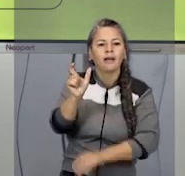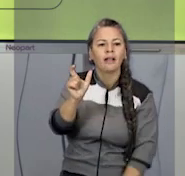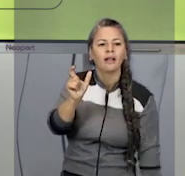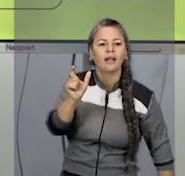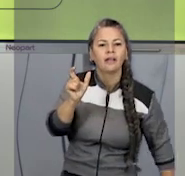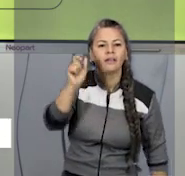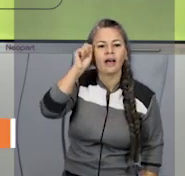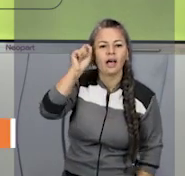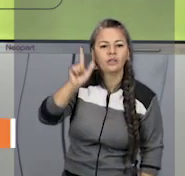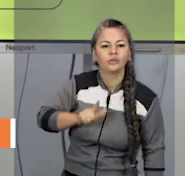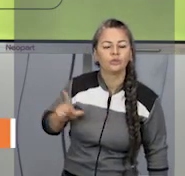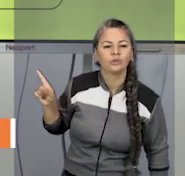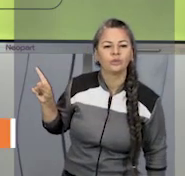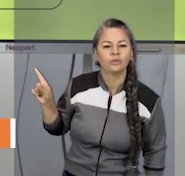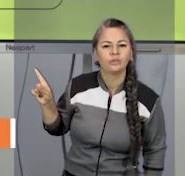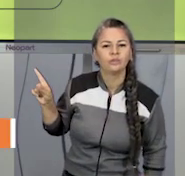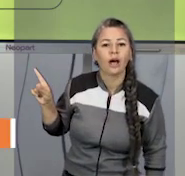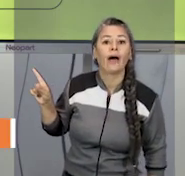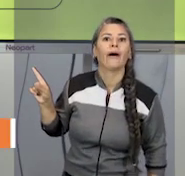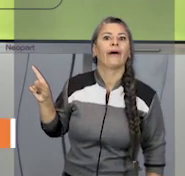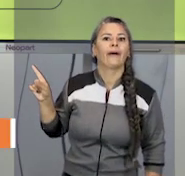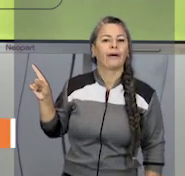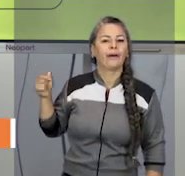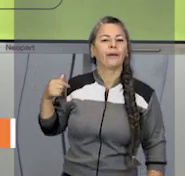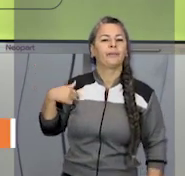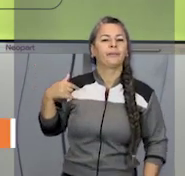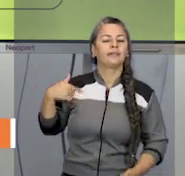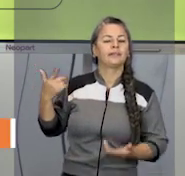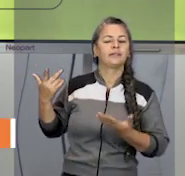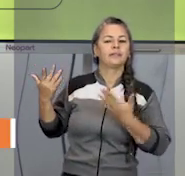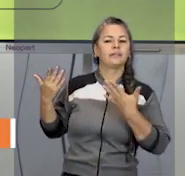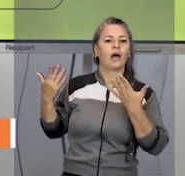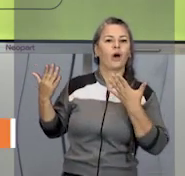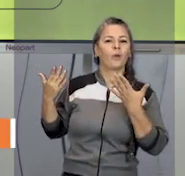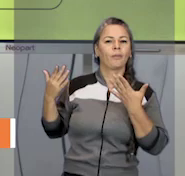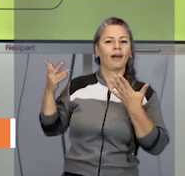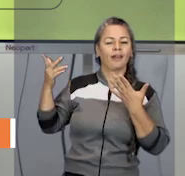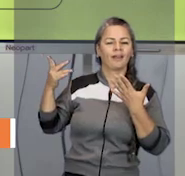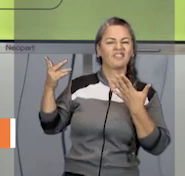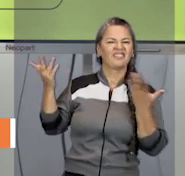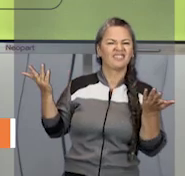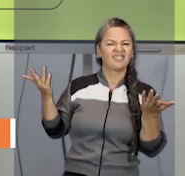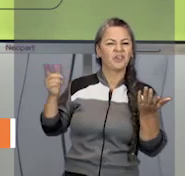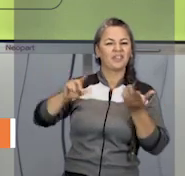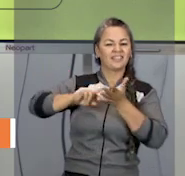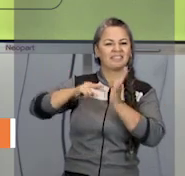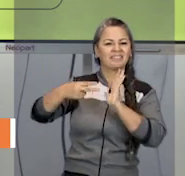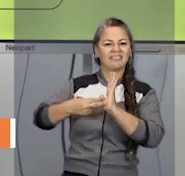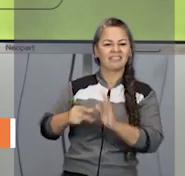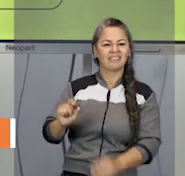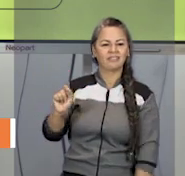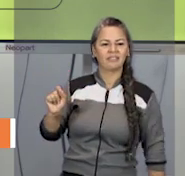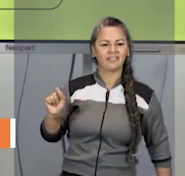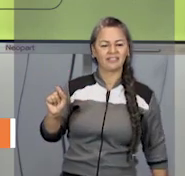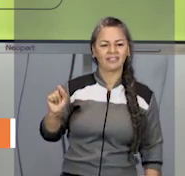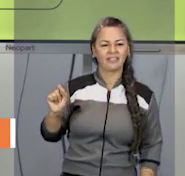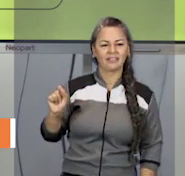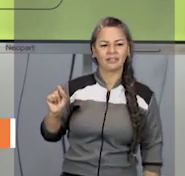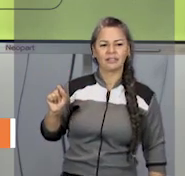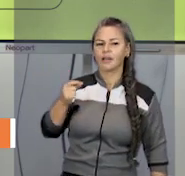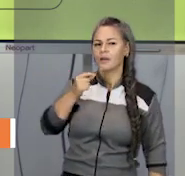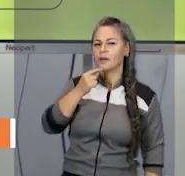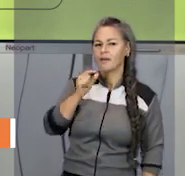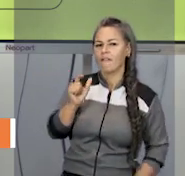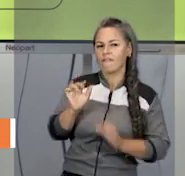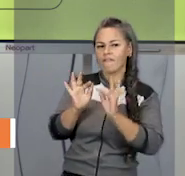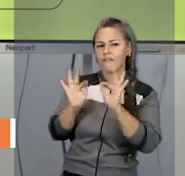vamos ter que fazer inferências. O que é, afinal, o negócio da China? Tá? Depois nós vamos ver que, em um